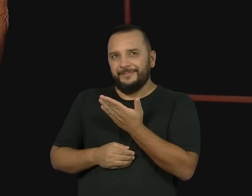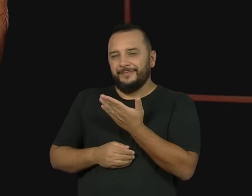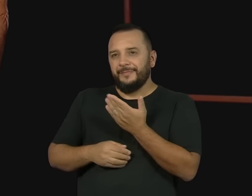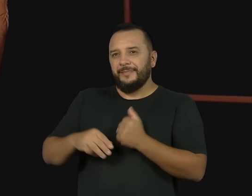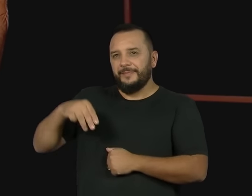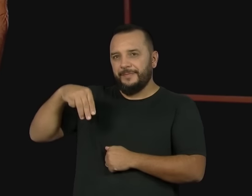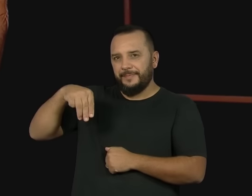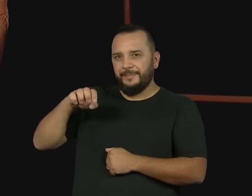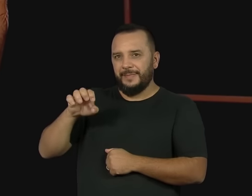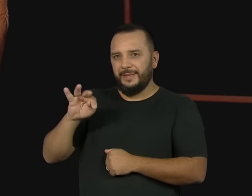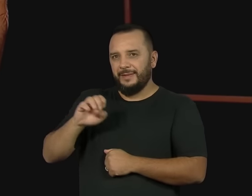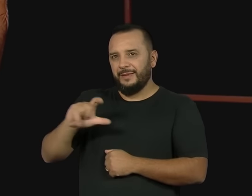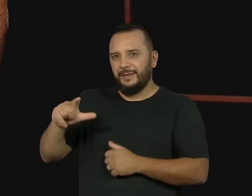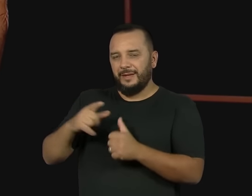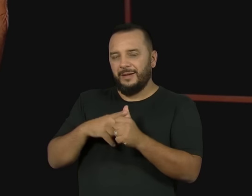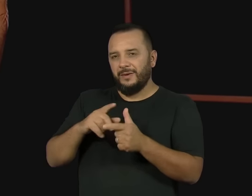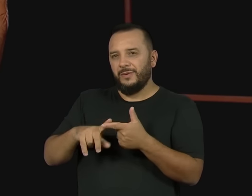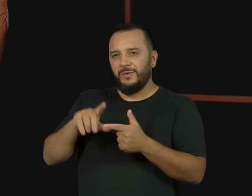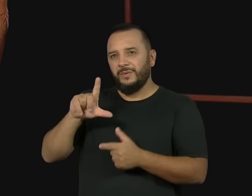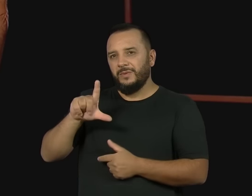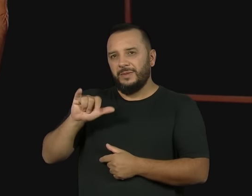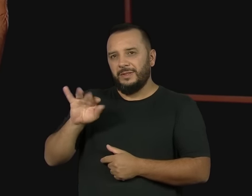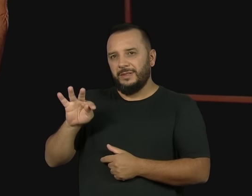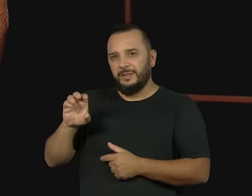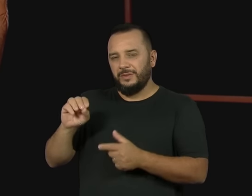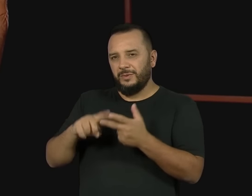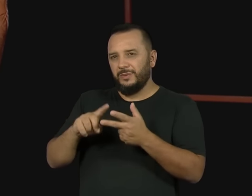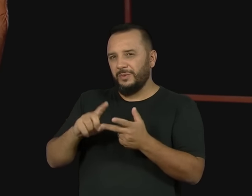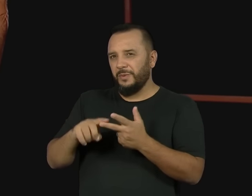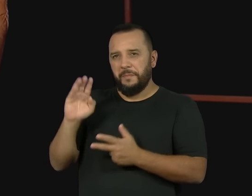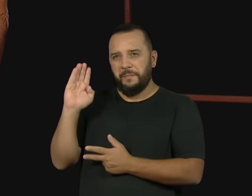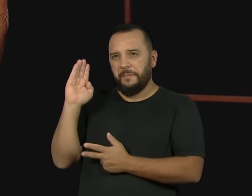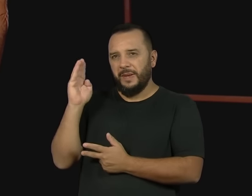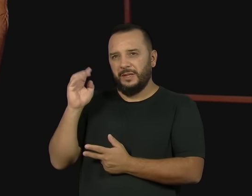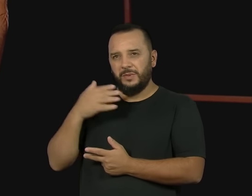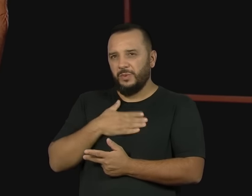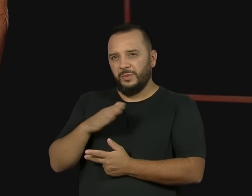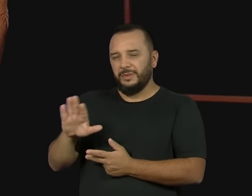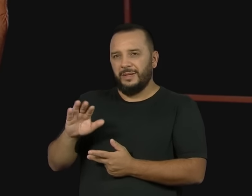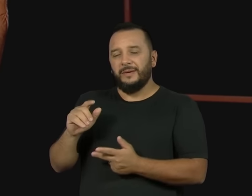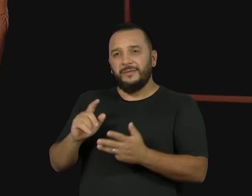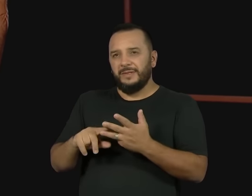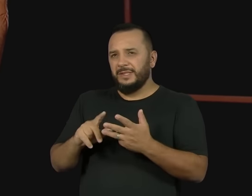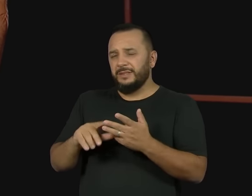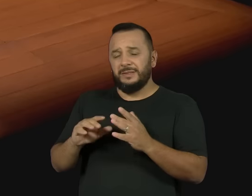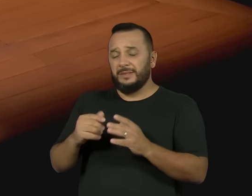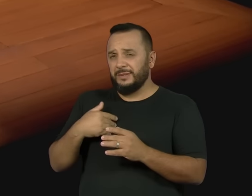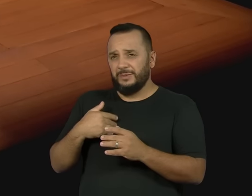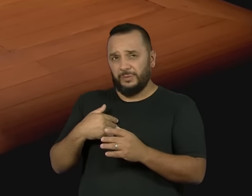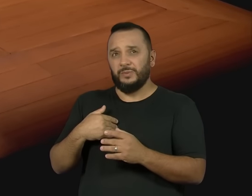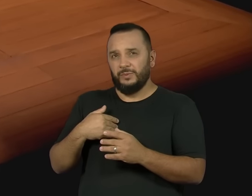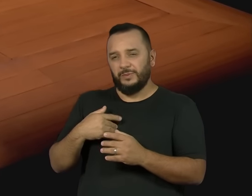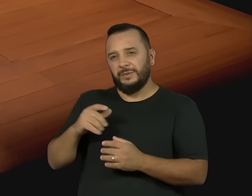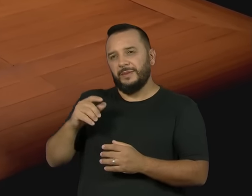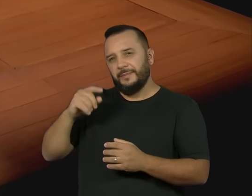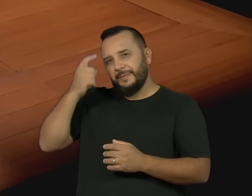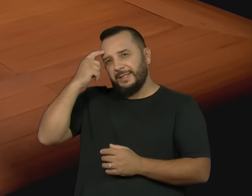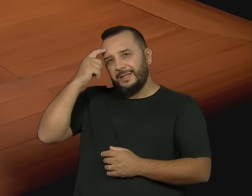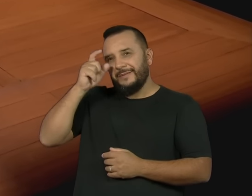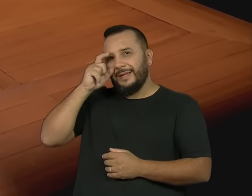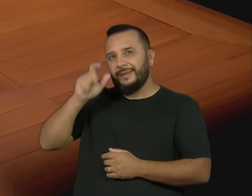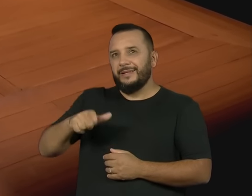metal, lito, madeira eu não gostava, mas enfim. Mas, sobretudo, era muito interessante